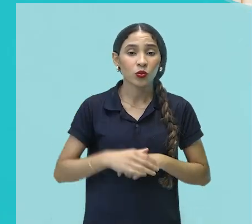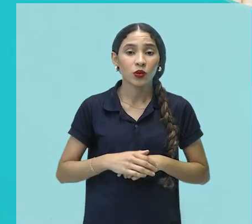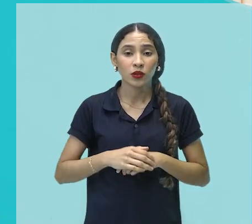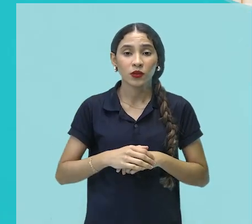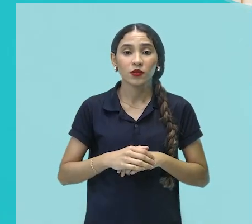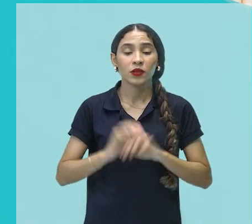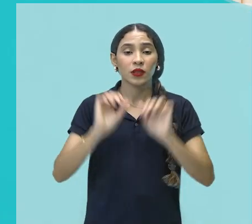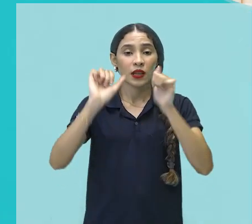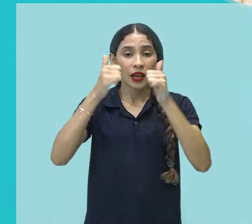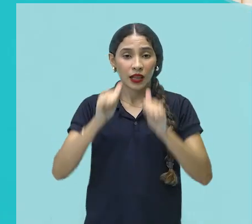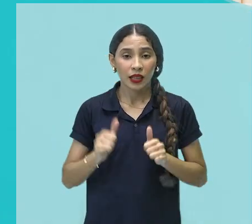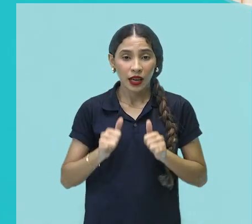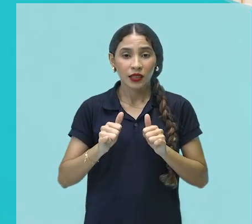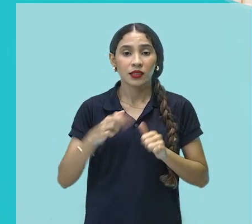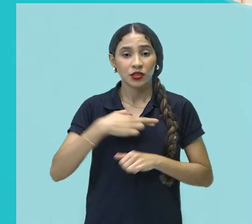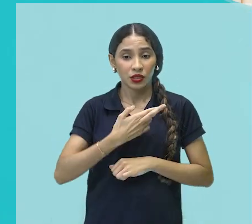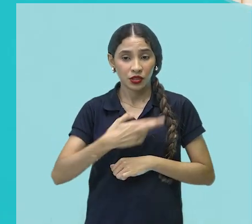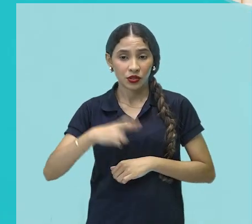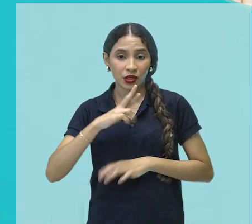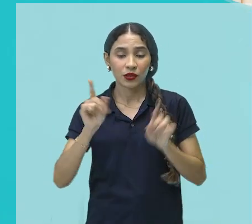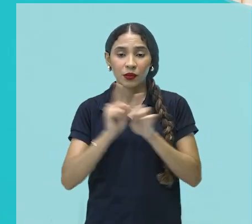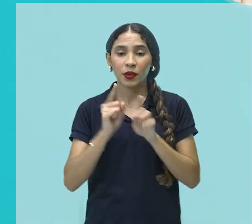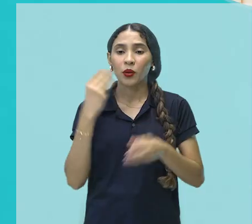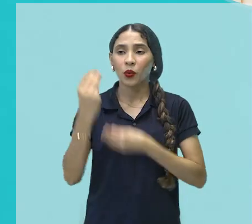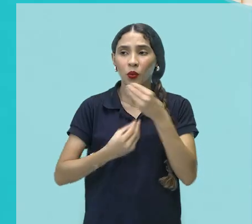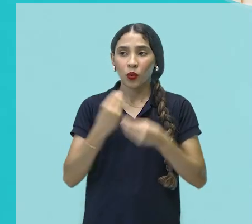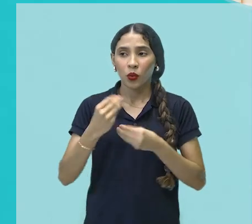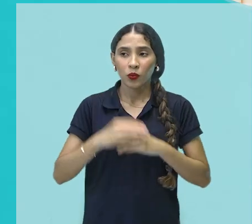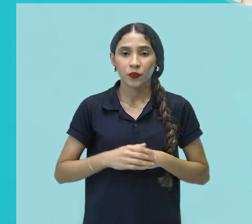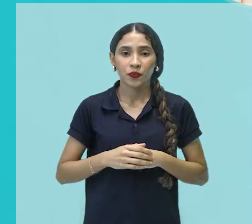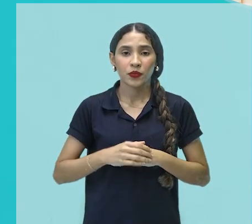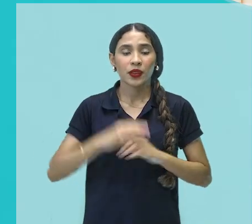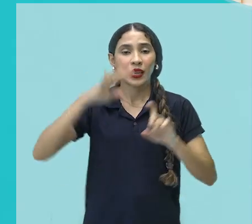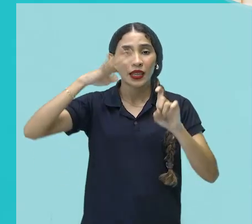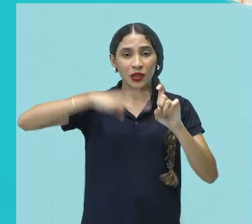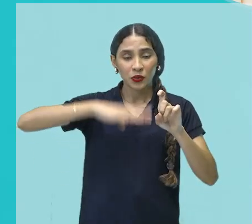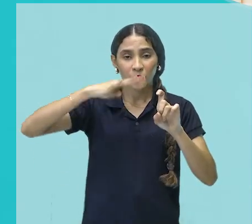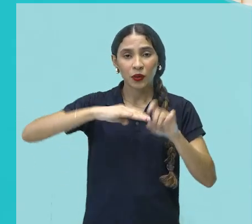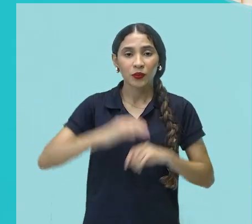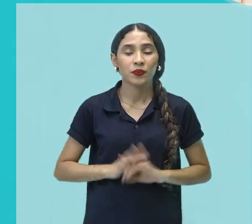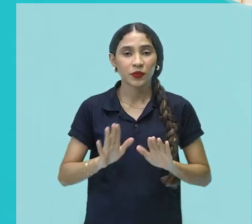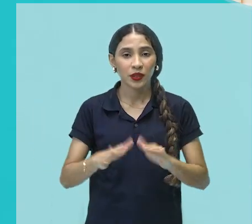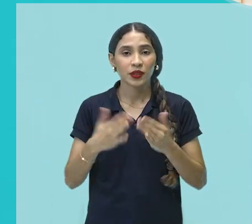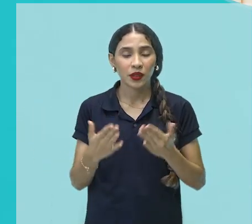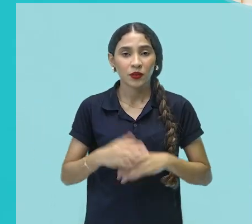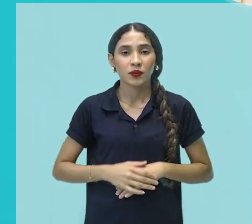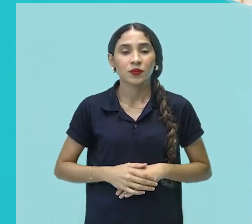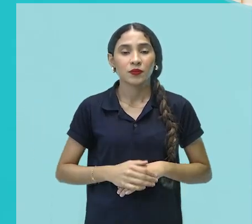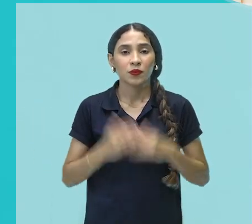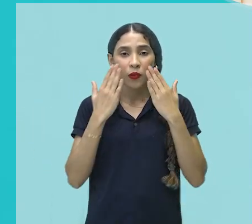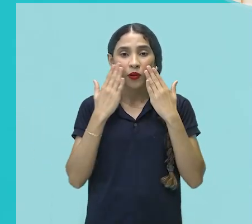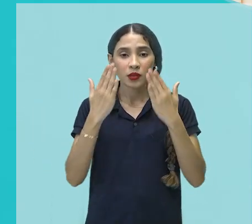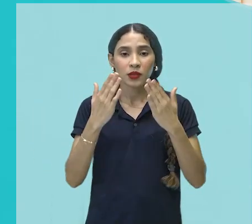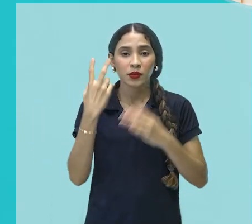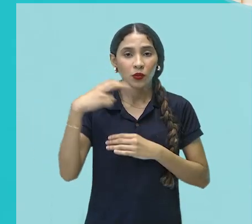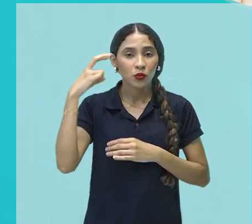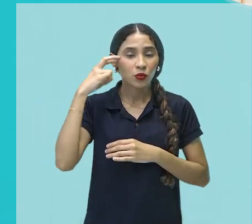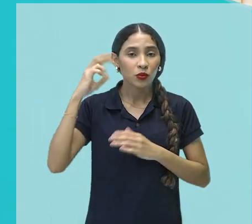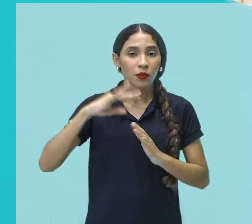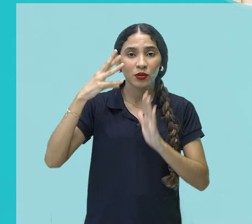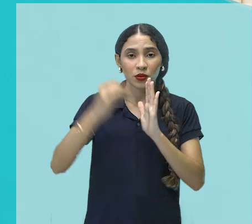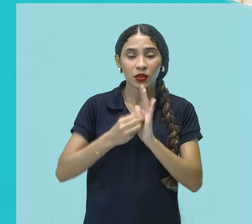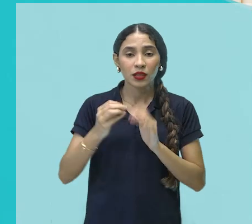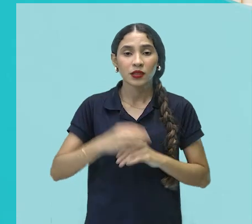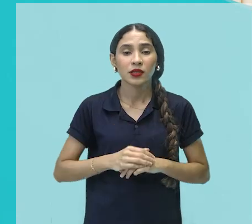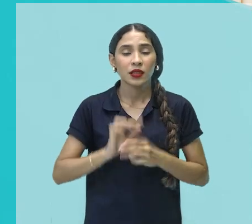cultura, a sua religiosidade, através dos seus rituais. Então, assim mostramos a